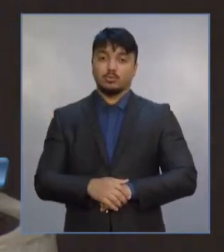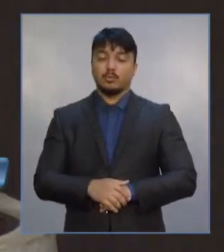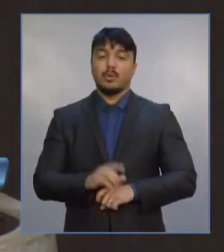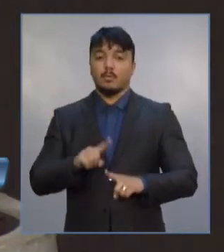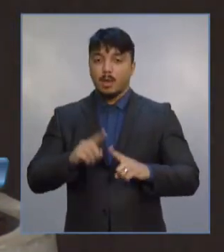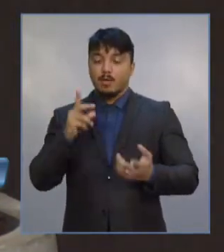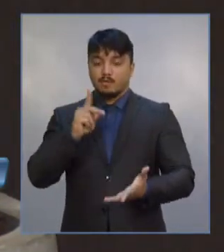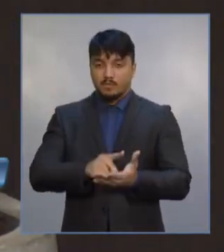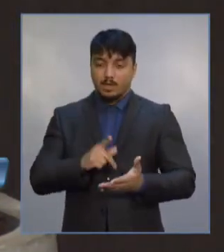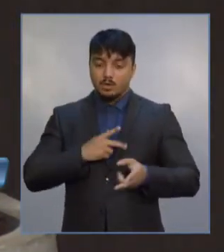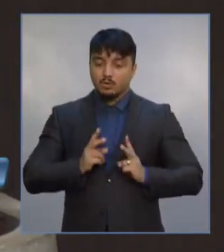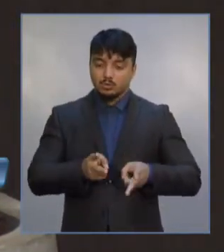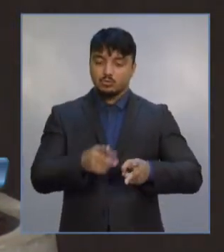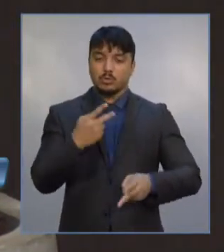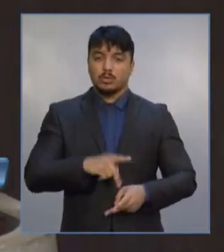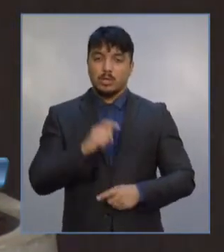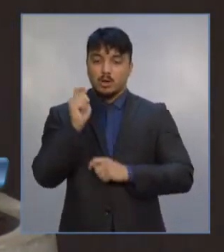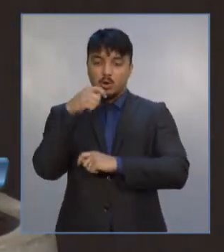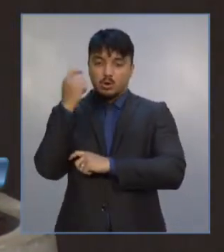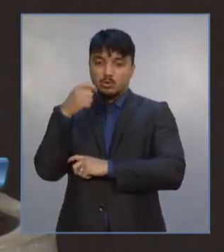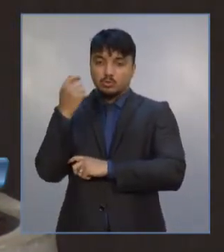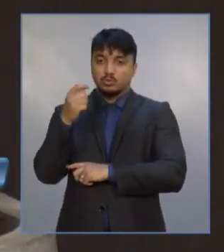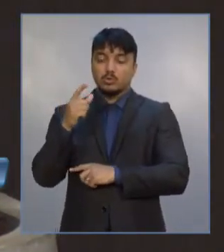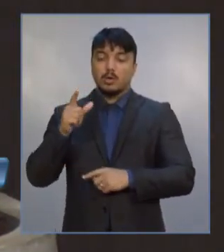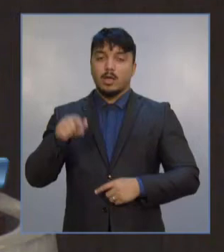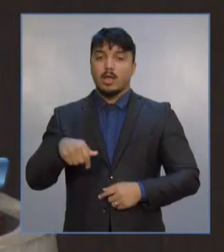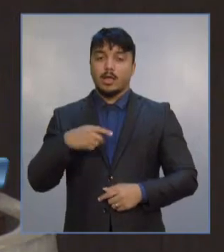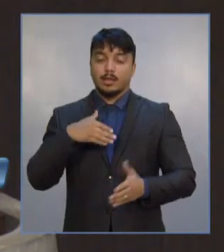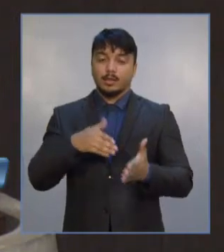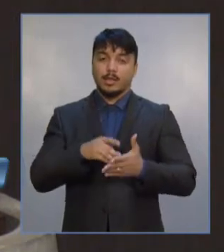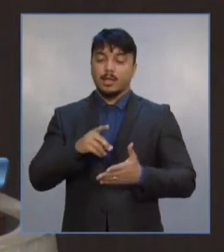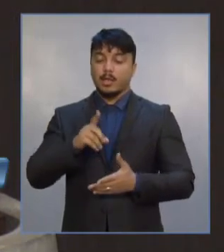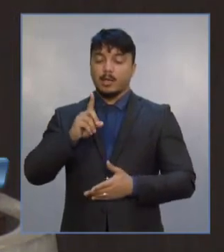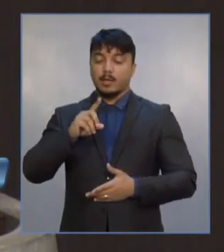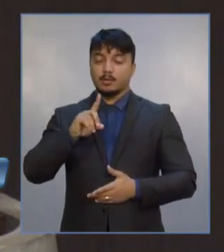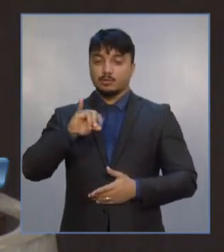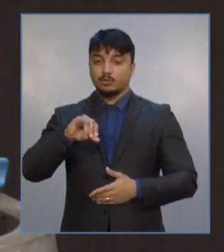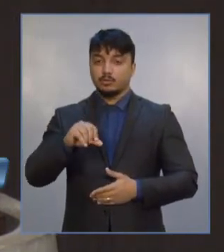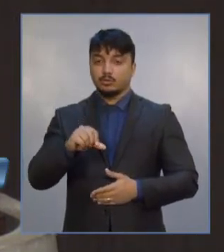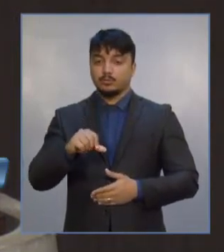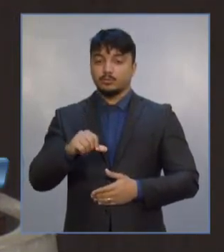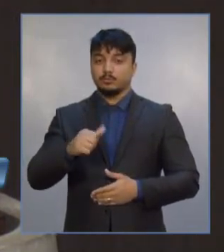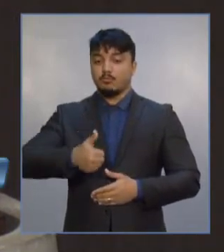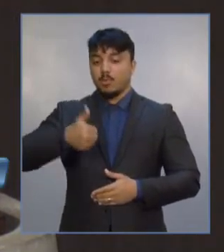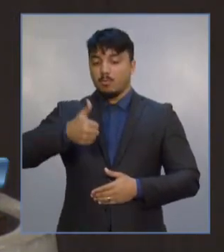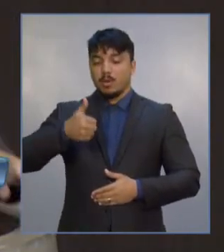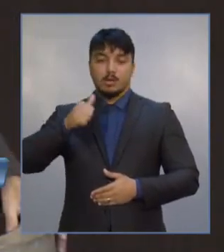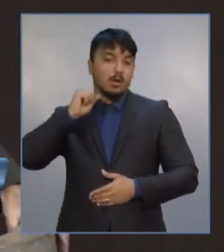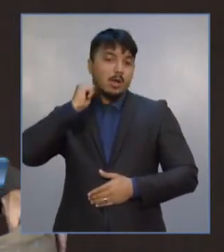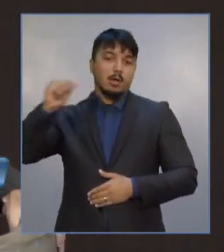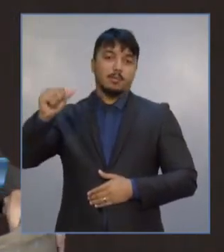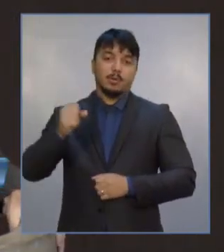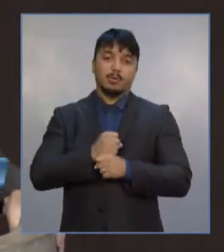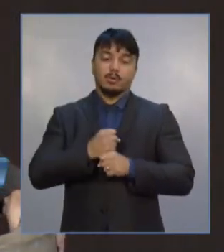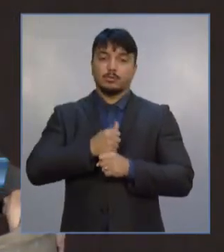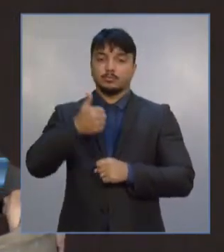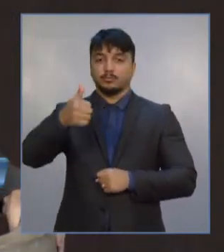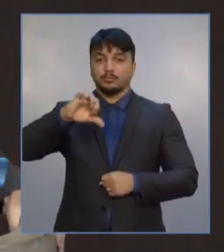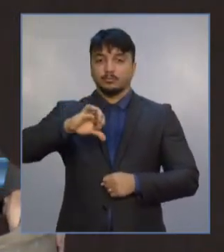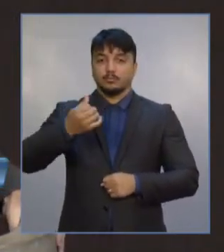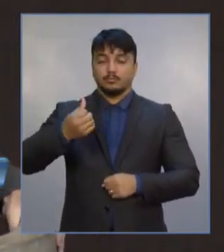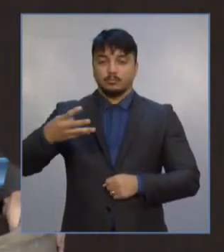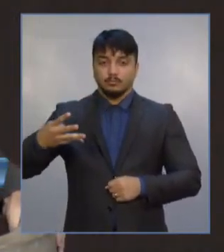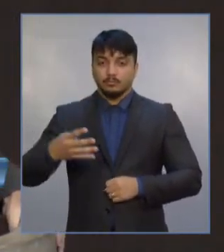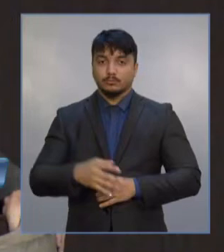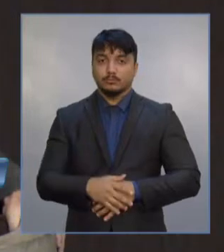até a madrugada do 1º de abril de 64. O golpe foi